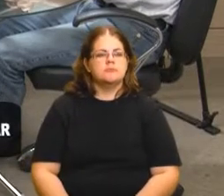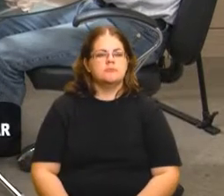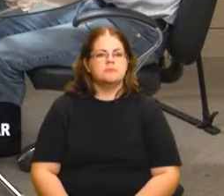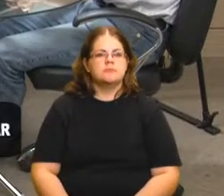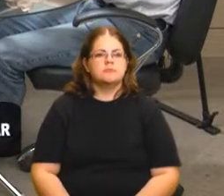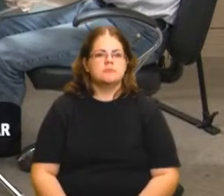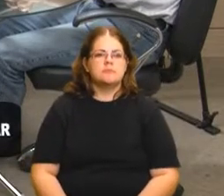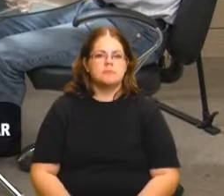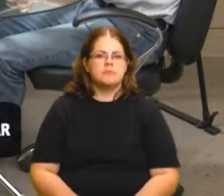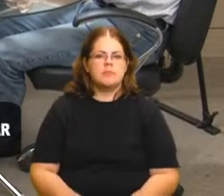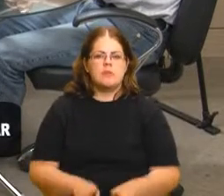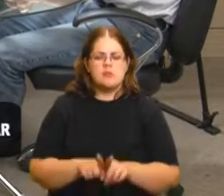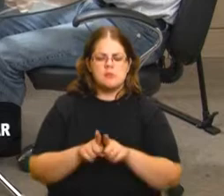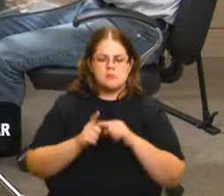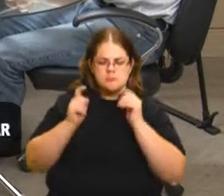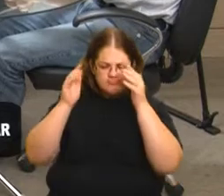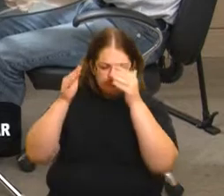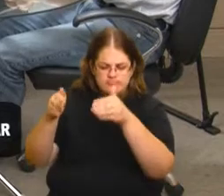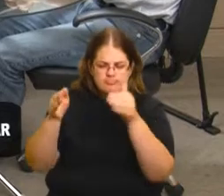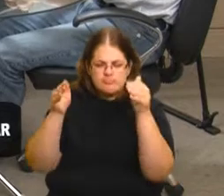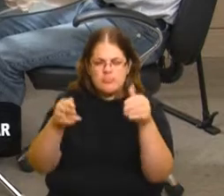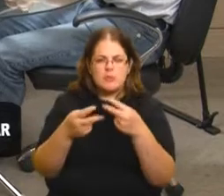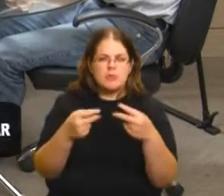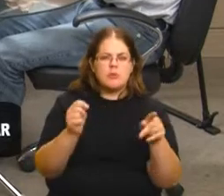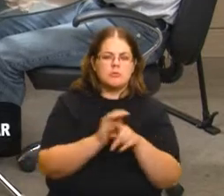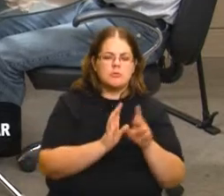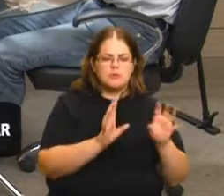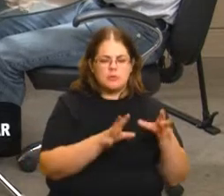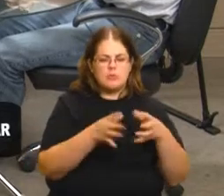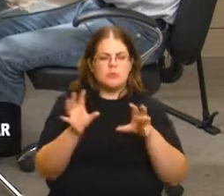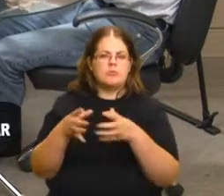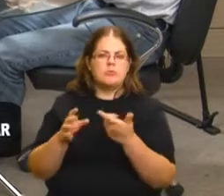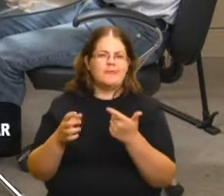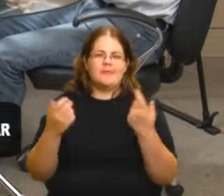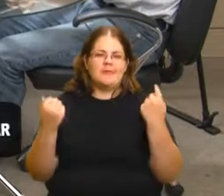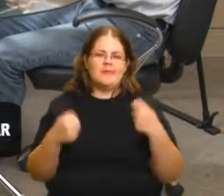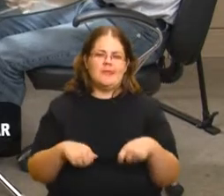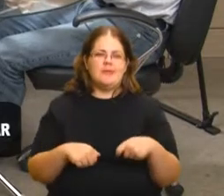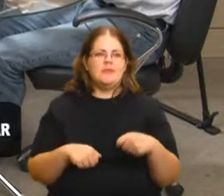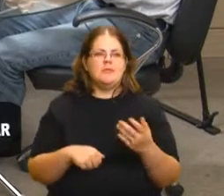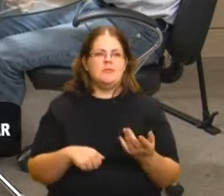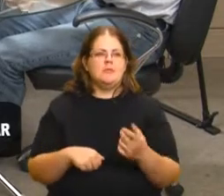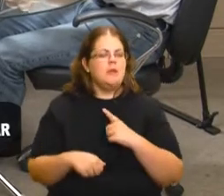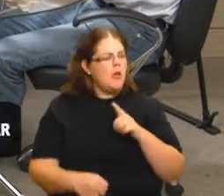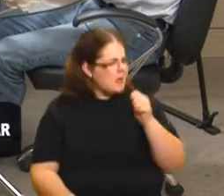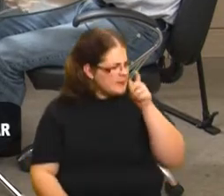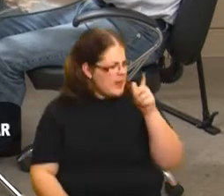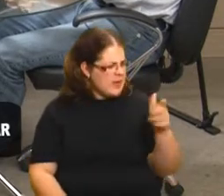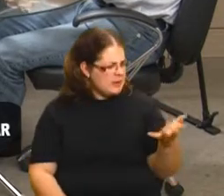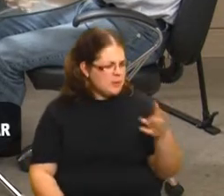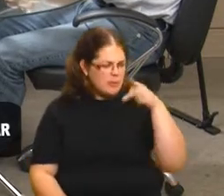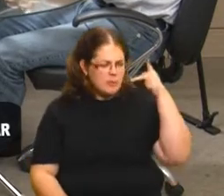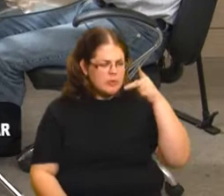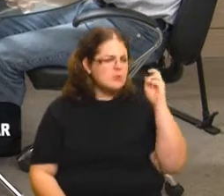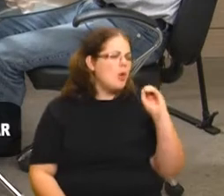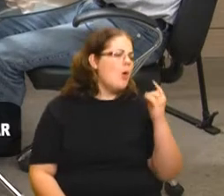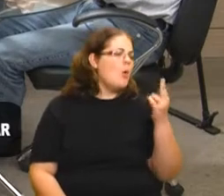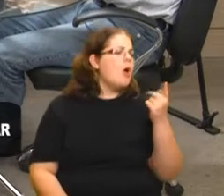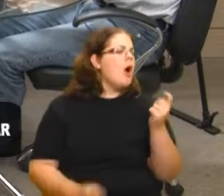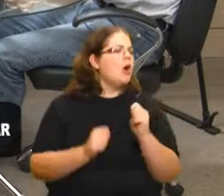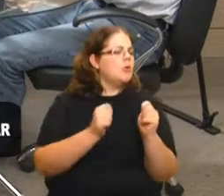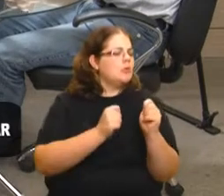São tentativas muito localizadas, não há como, eles não têm condições de... Tudo isso por interesse político ou tinha uma